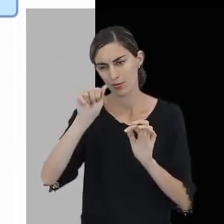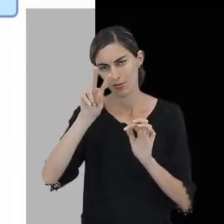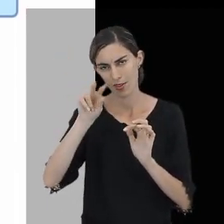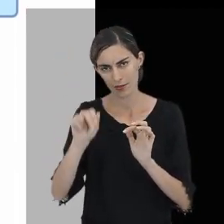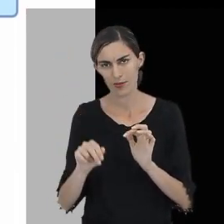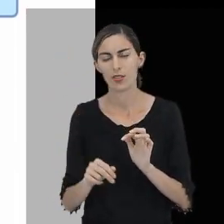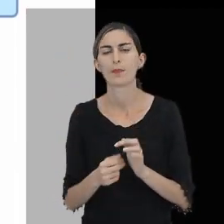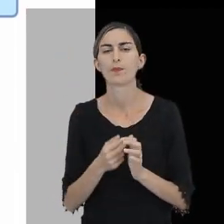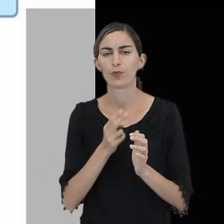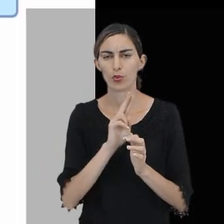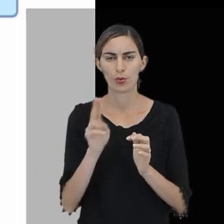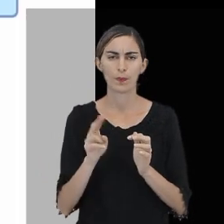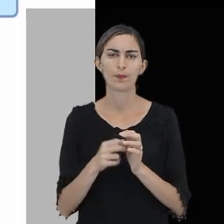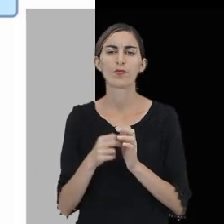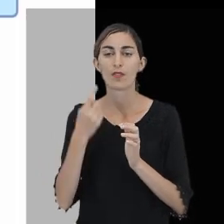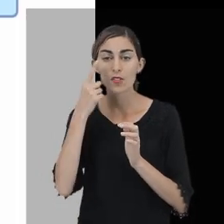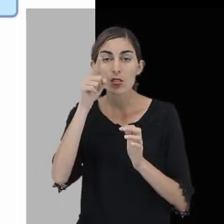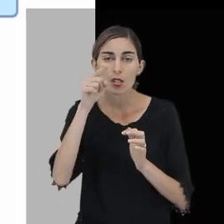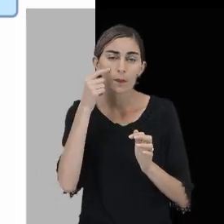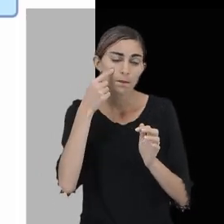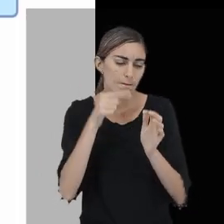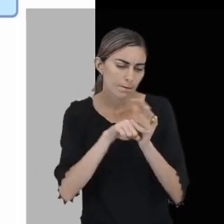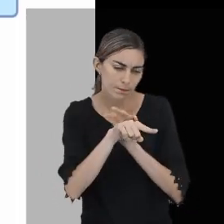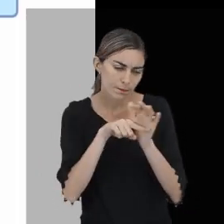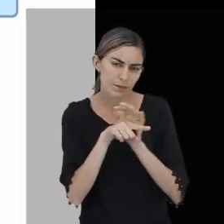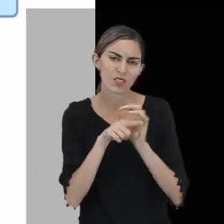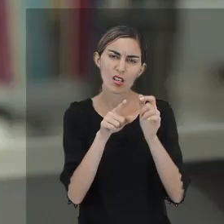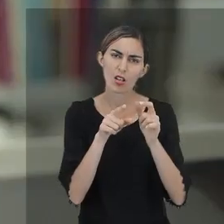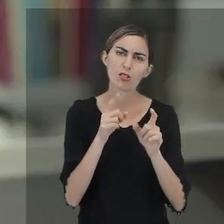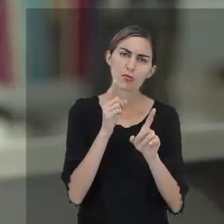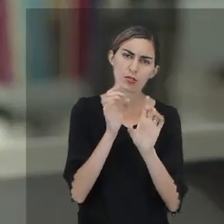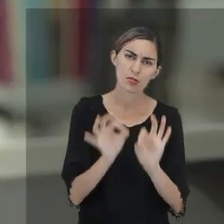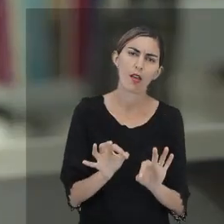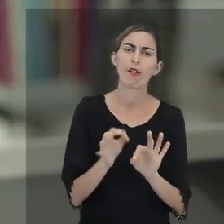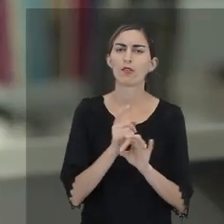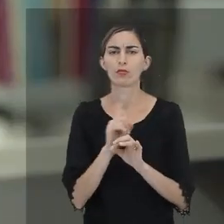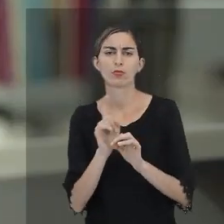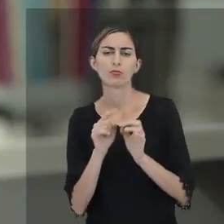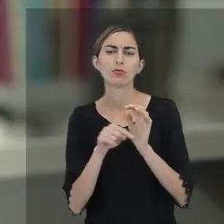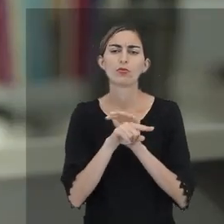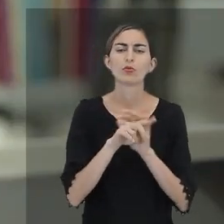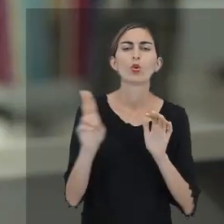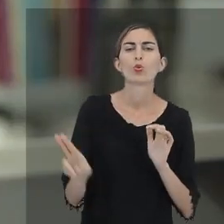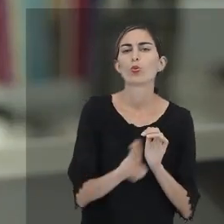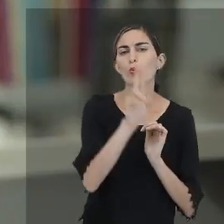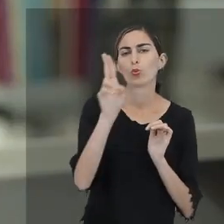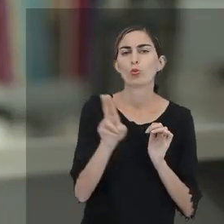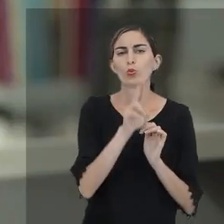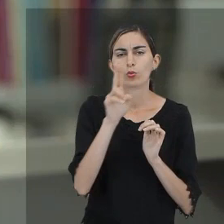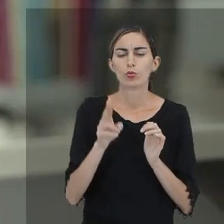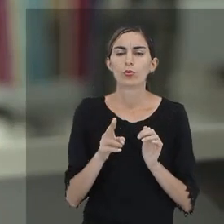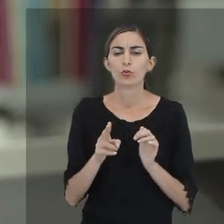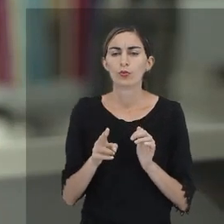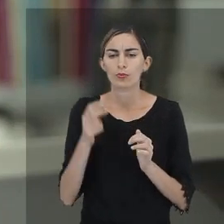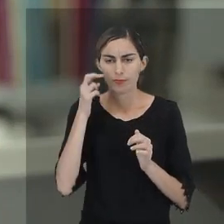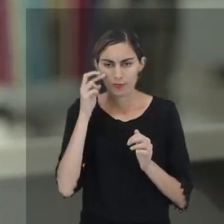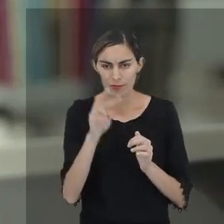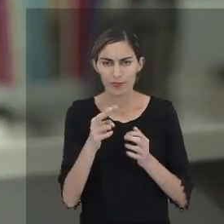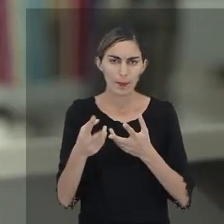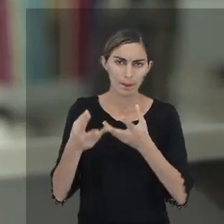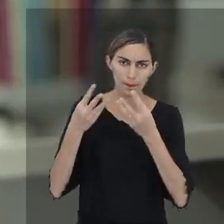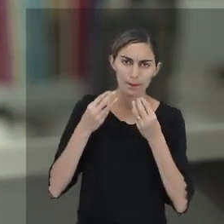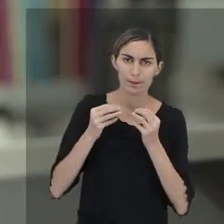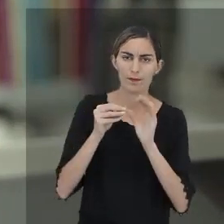certo e pra você verificar se esse cheque bom está checando ou não você usa você vê que é quando você